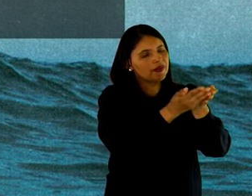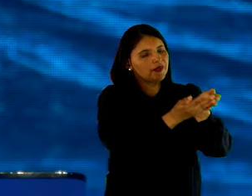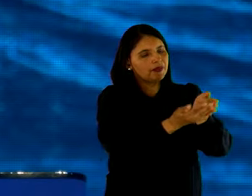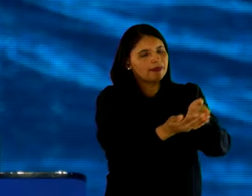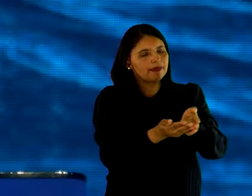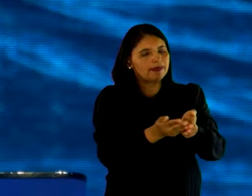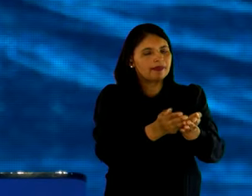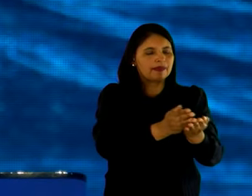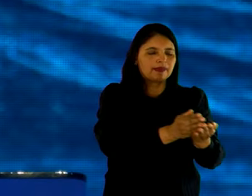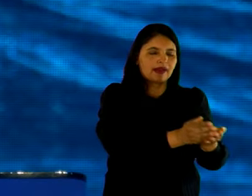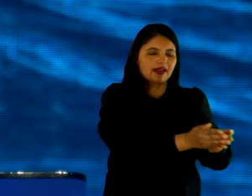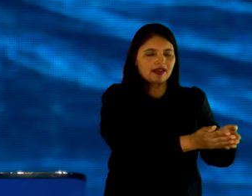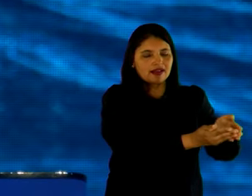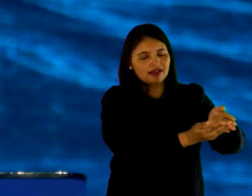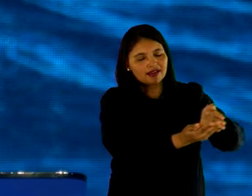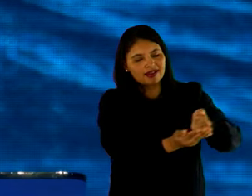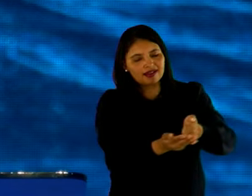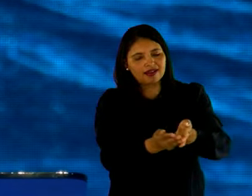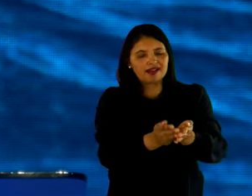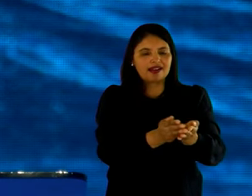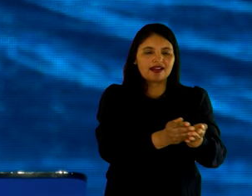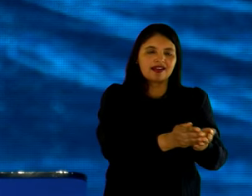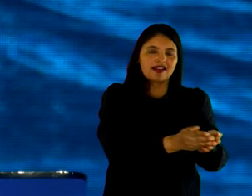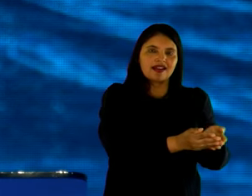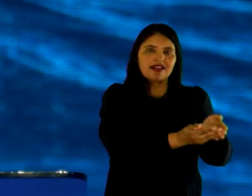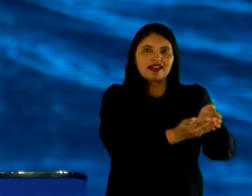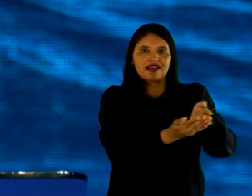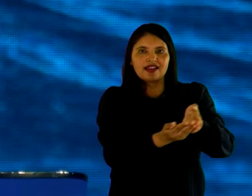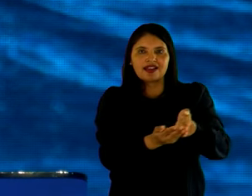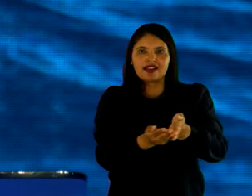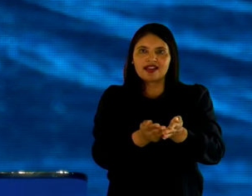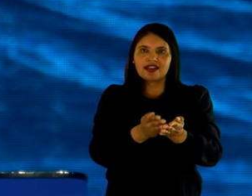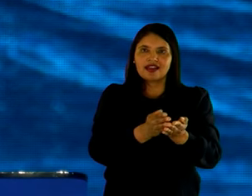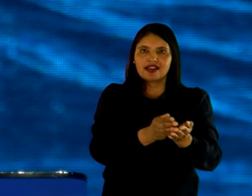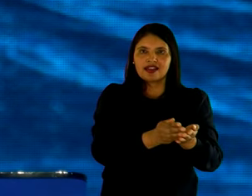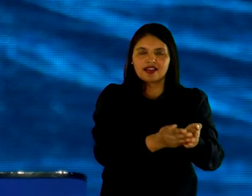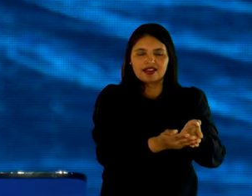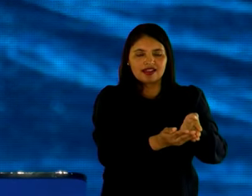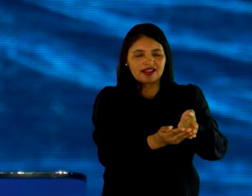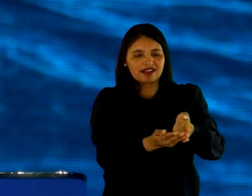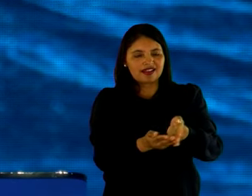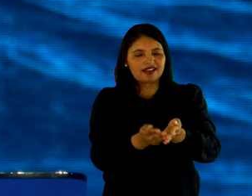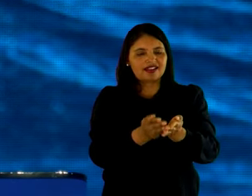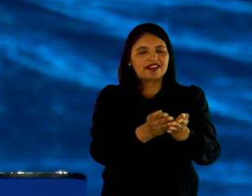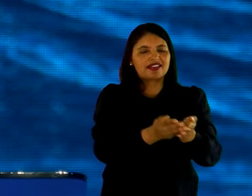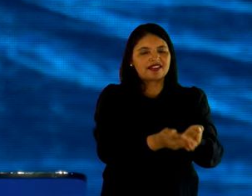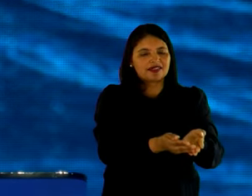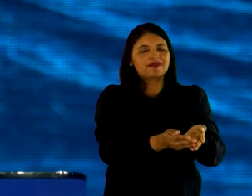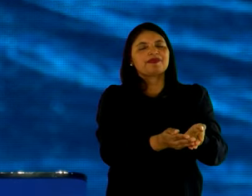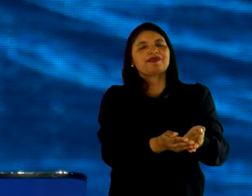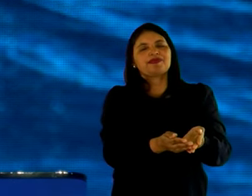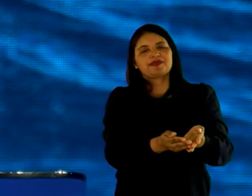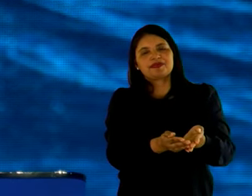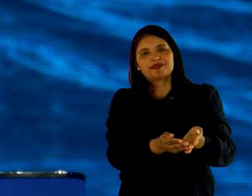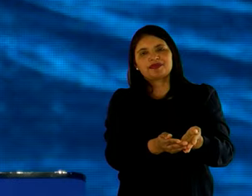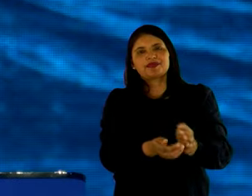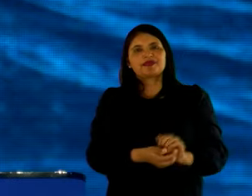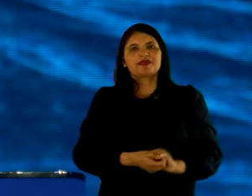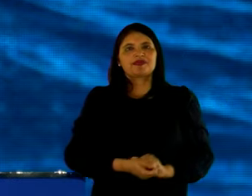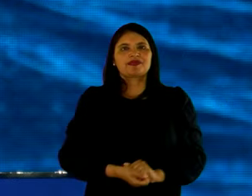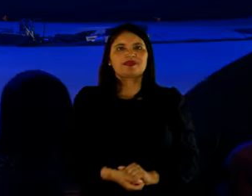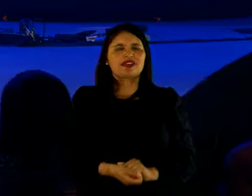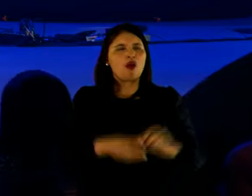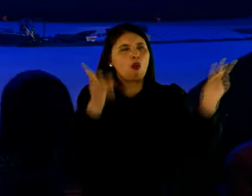Fizeram aquela brincadeirinha. Vamos lá. Um, dois, três.